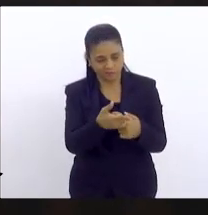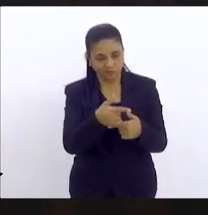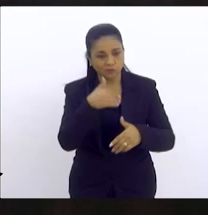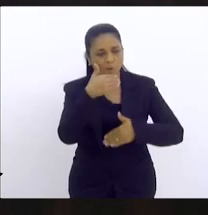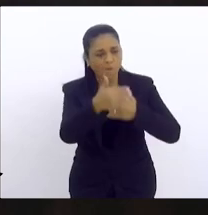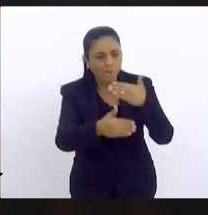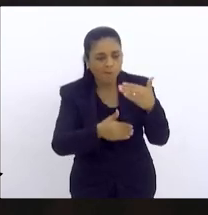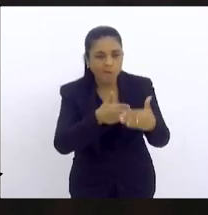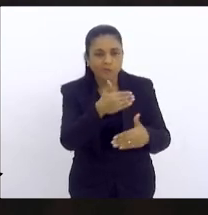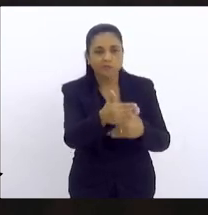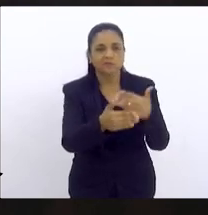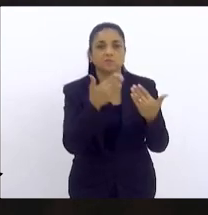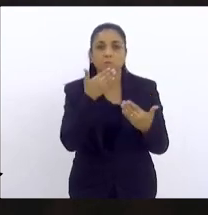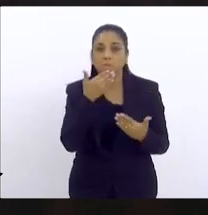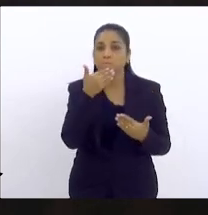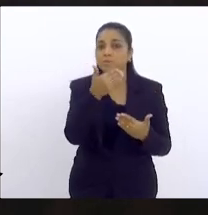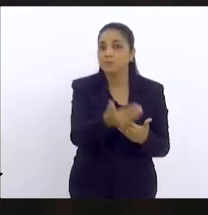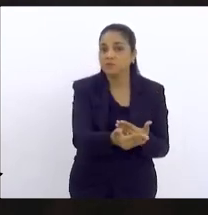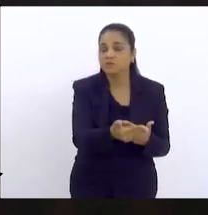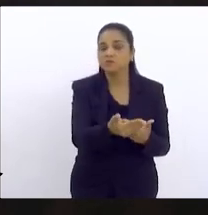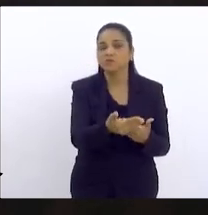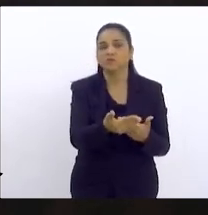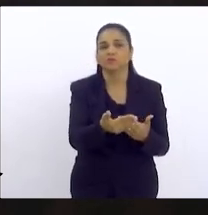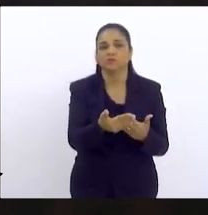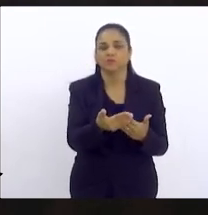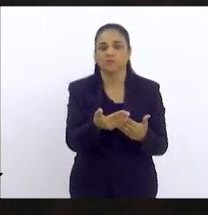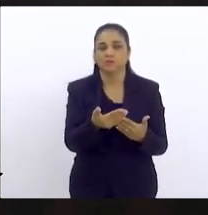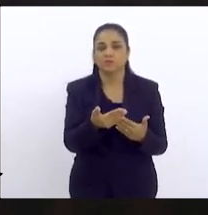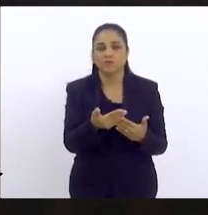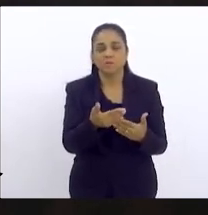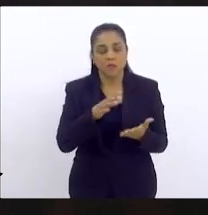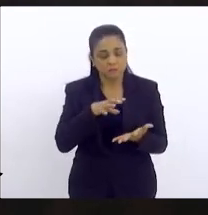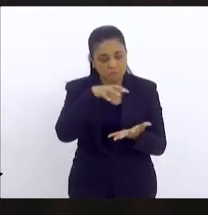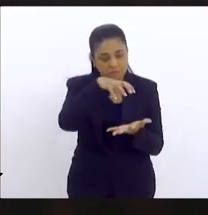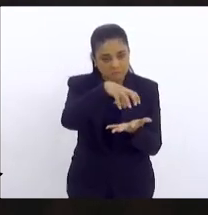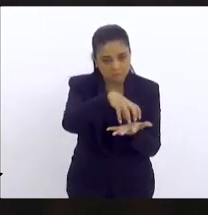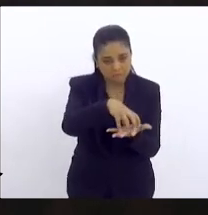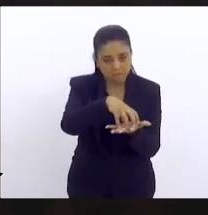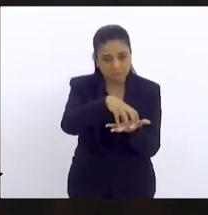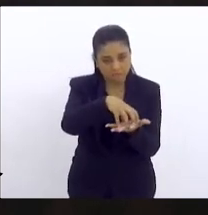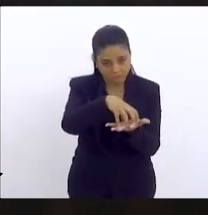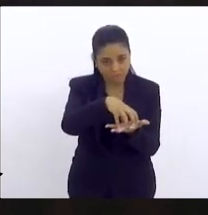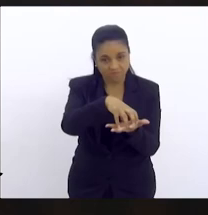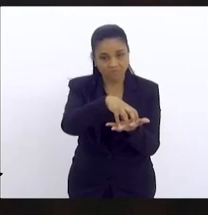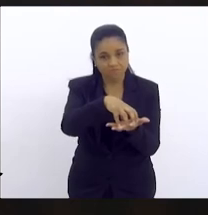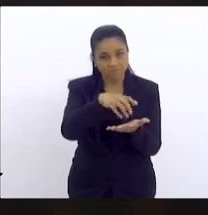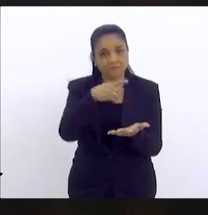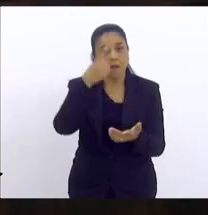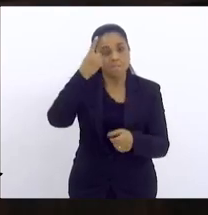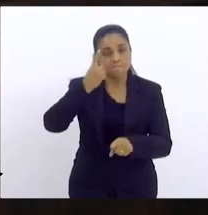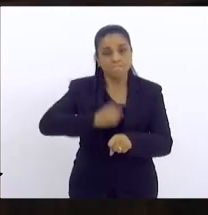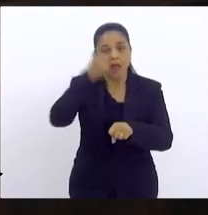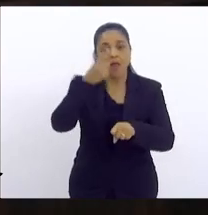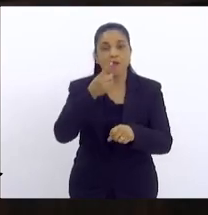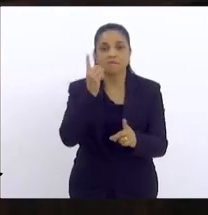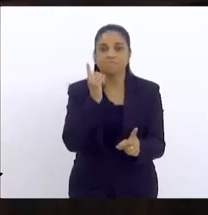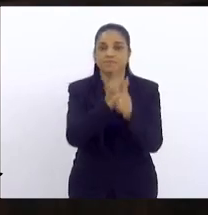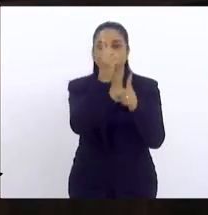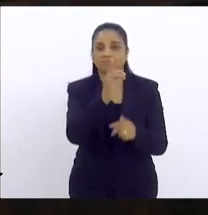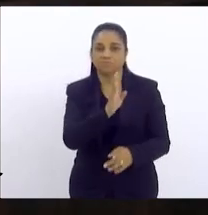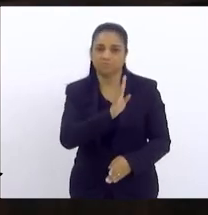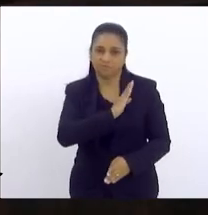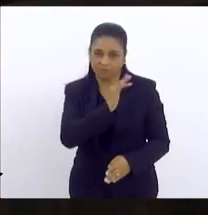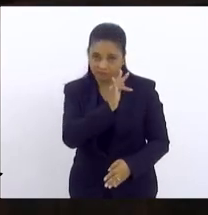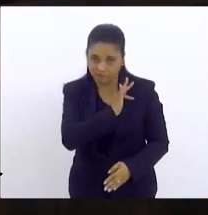processo nesse pedido para que haja mais uma central de flagrante na região da Baixada Fluminense